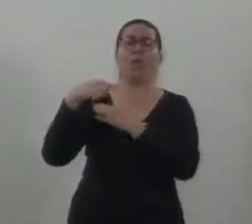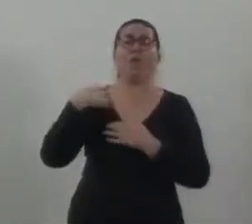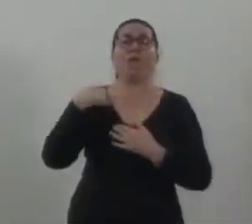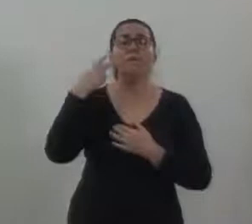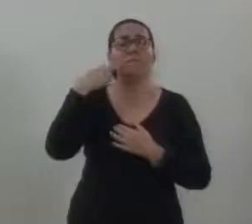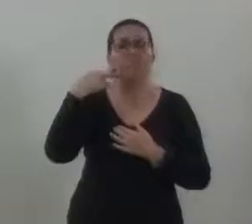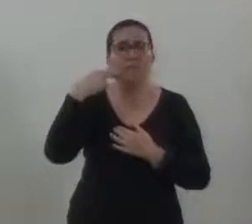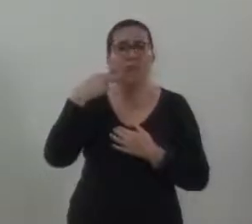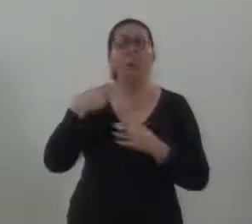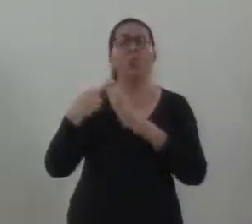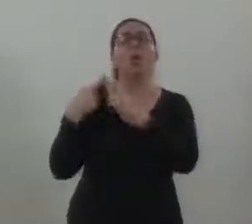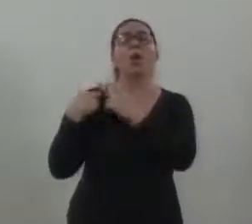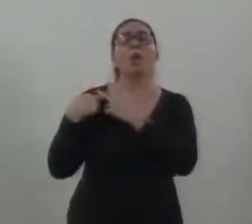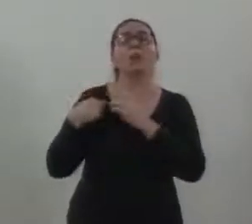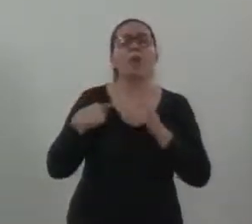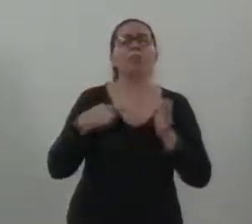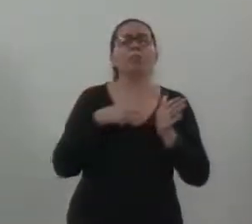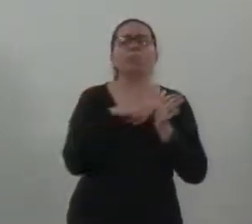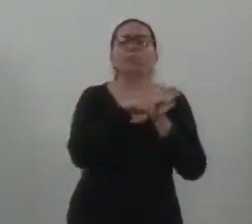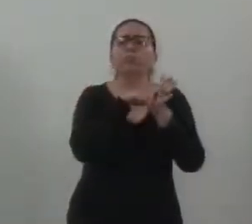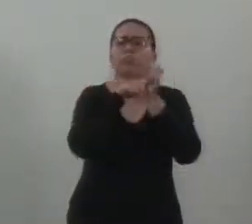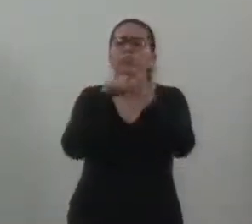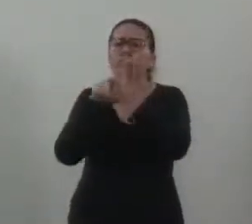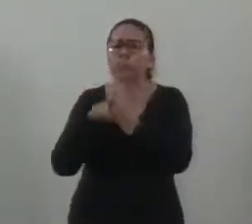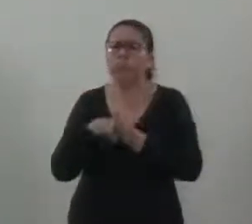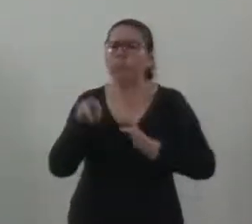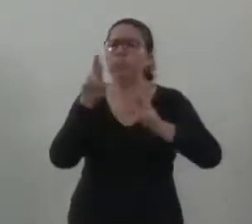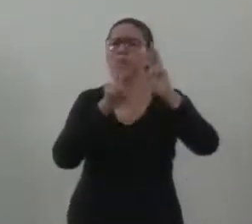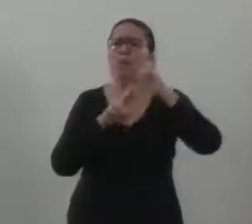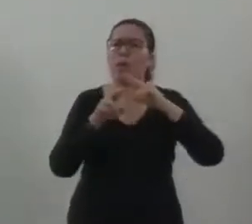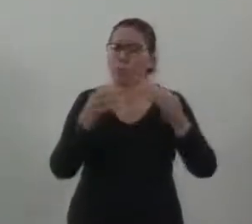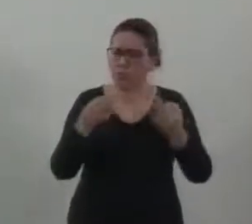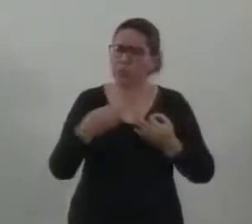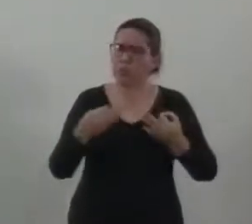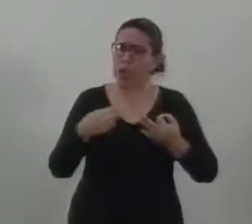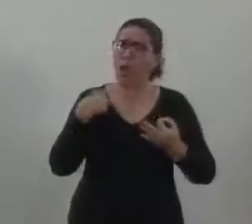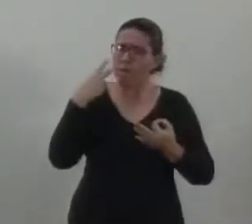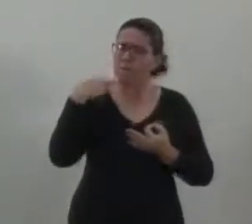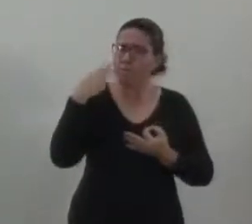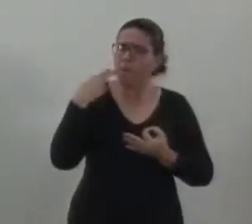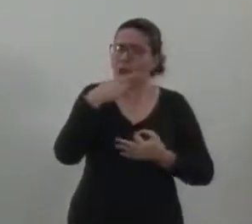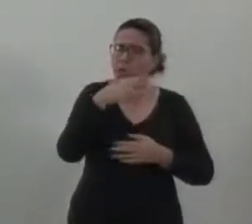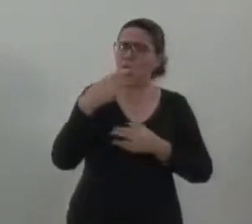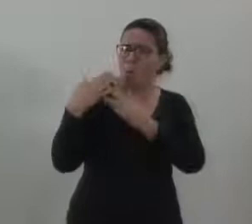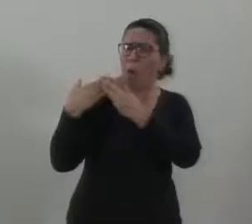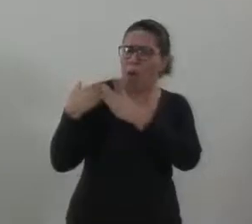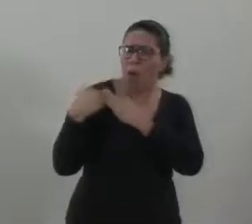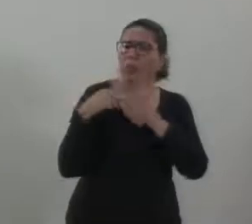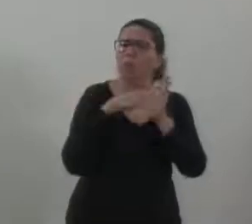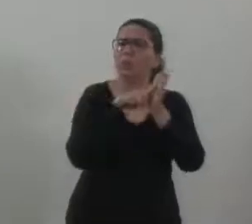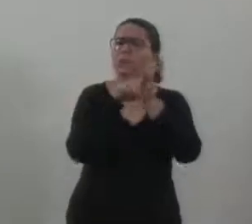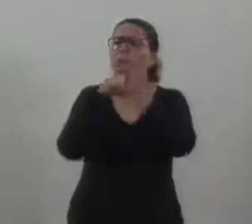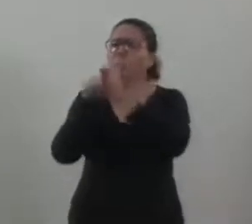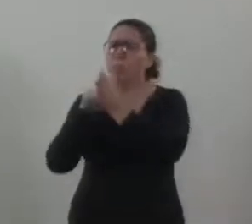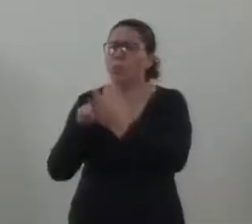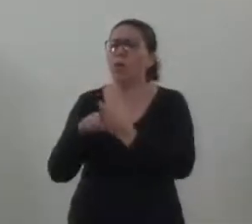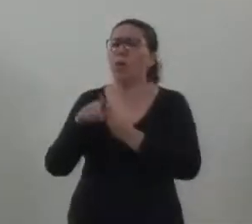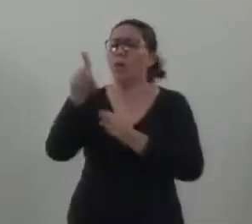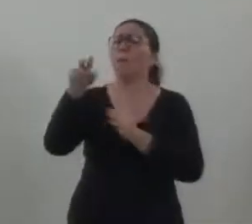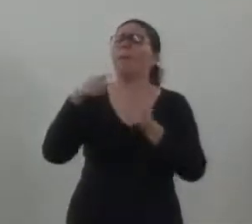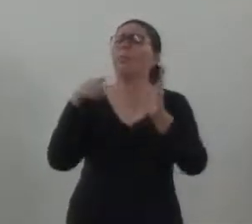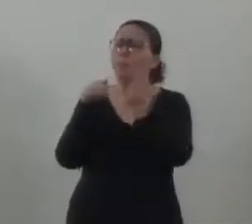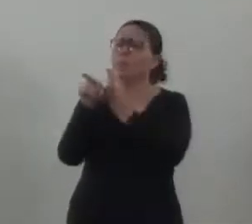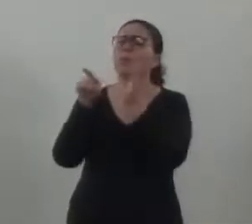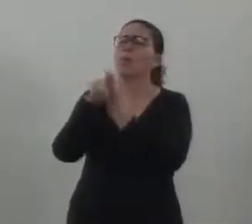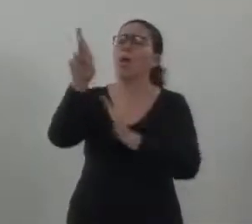vereador é fiscalizar. Qual o problema de fazer uma fiscalização, fazer um questionamento e pedir uma resposta? Se